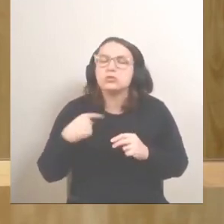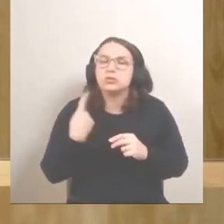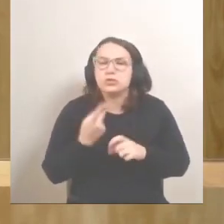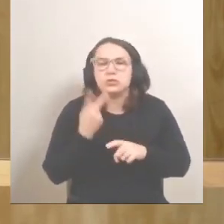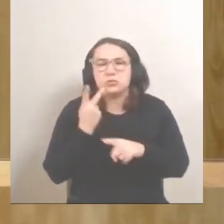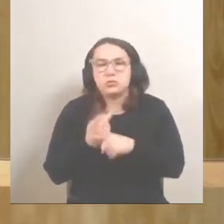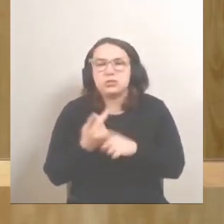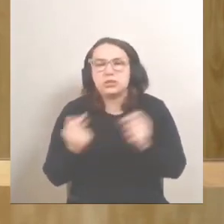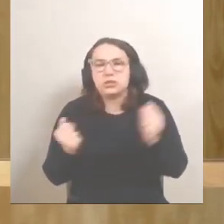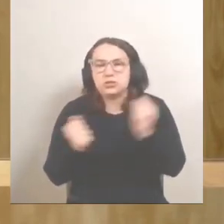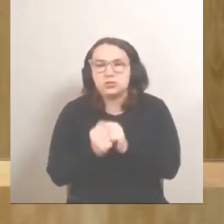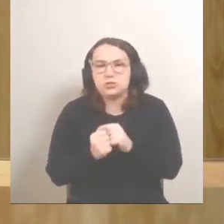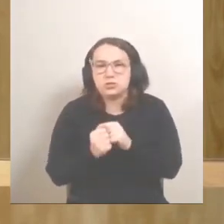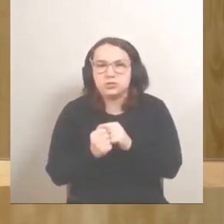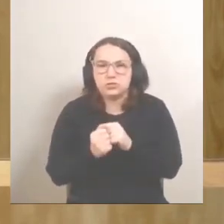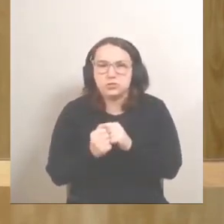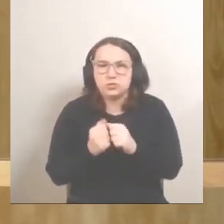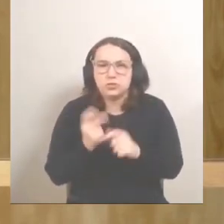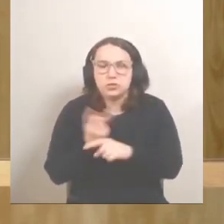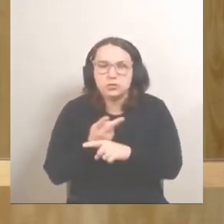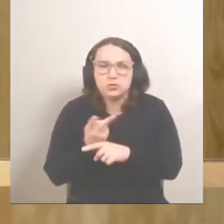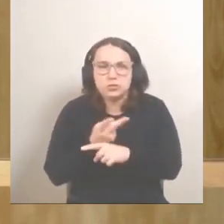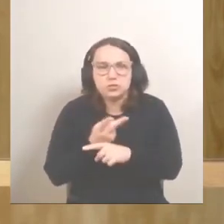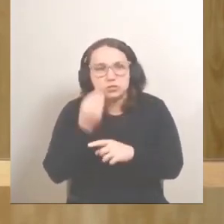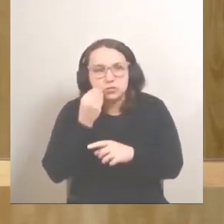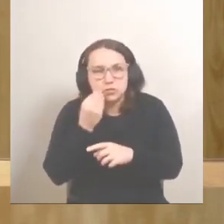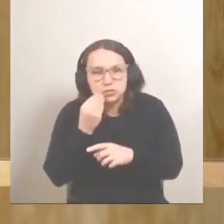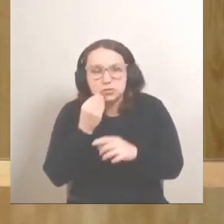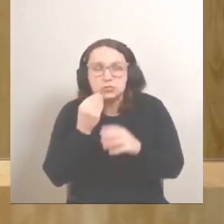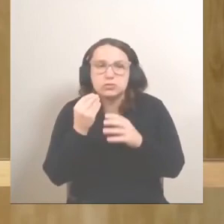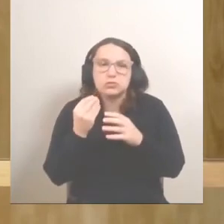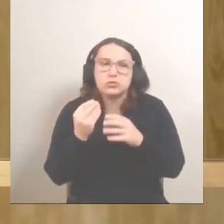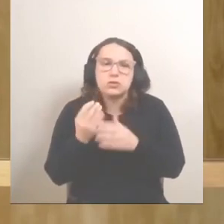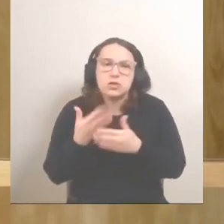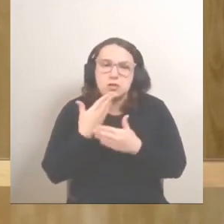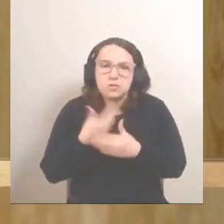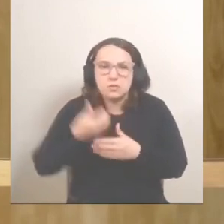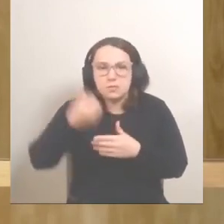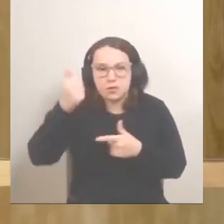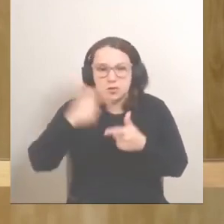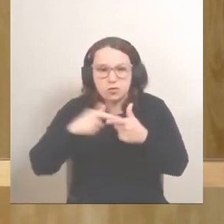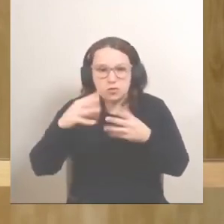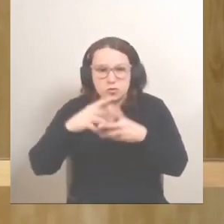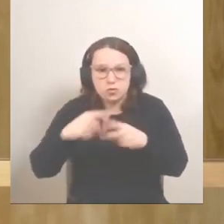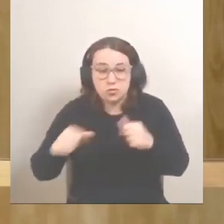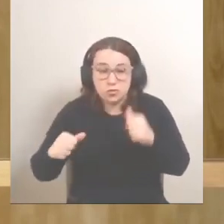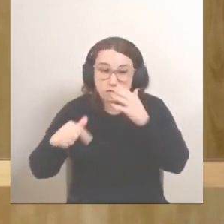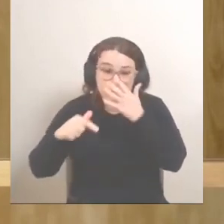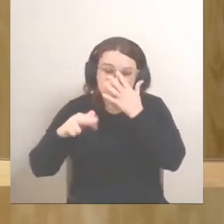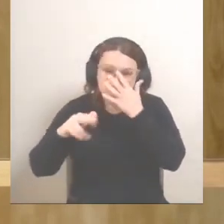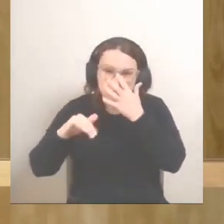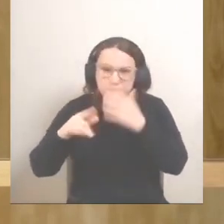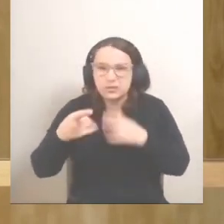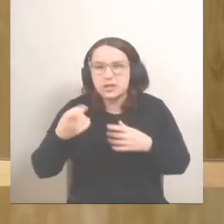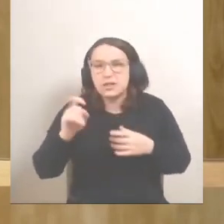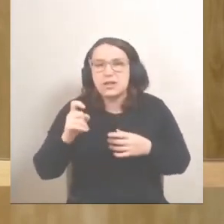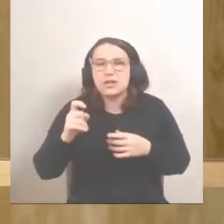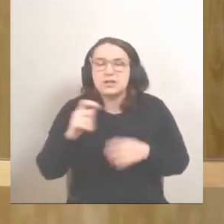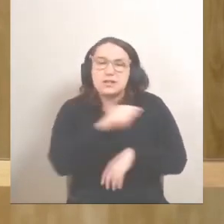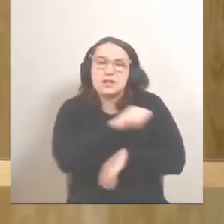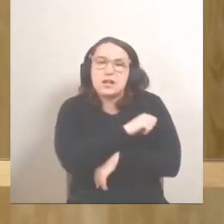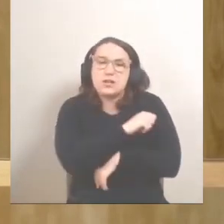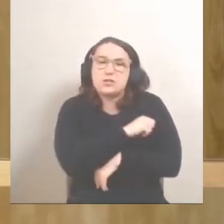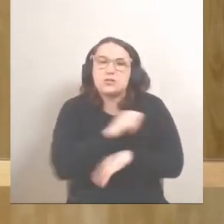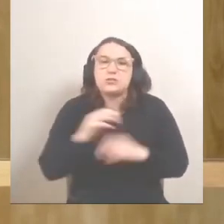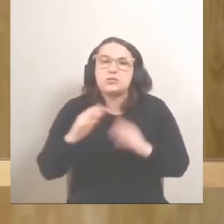caminhar junto, buscando trazer aí a melhor solução. O Guilherme, que também é ex-aluno do